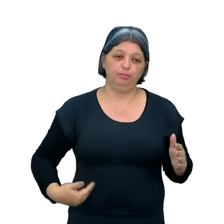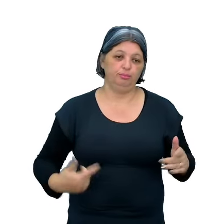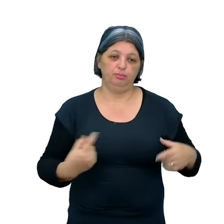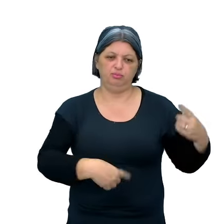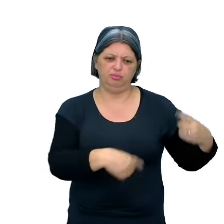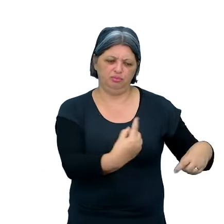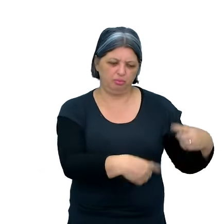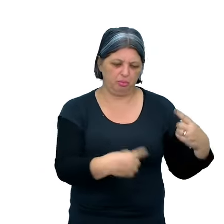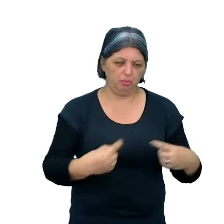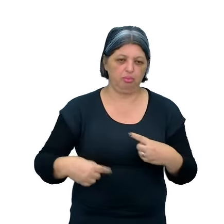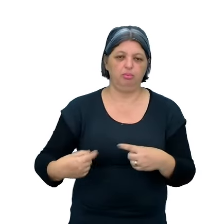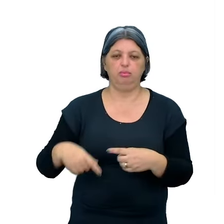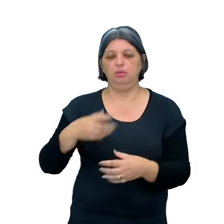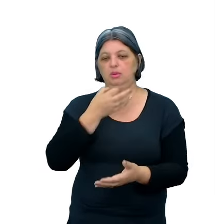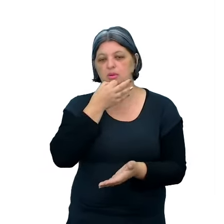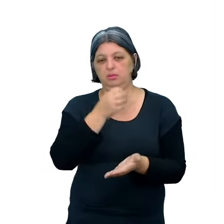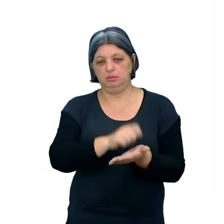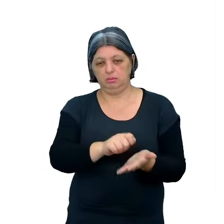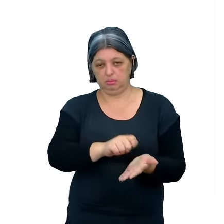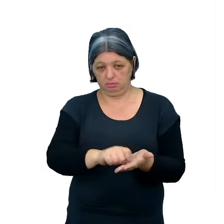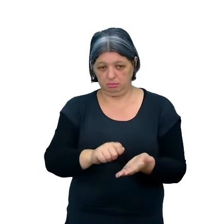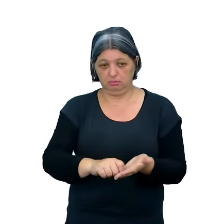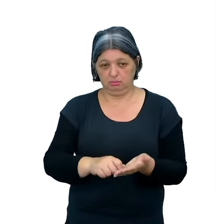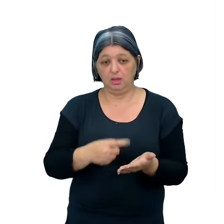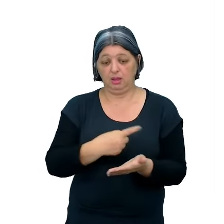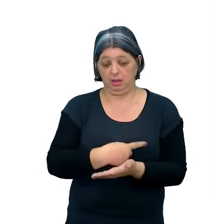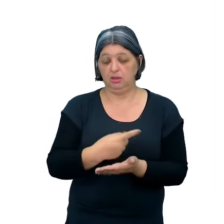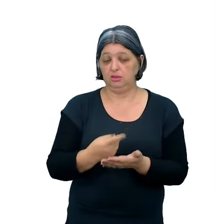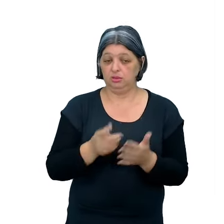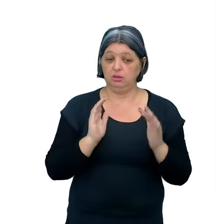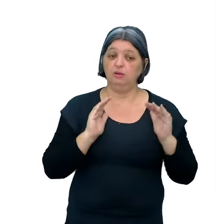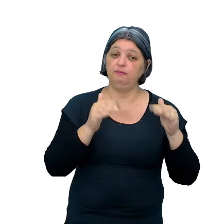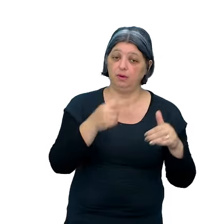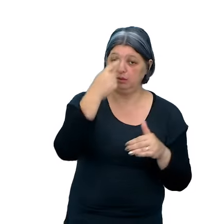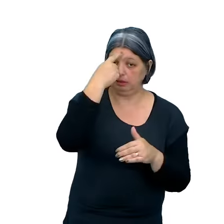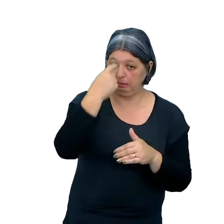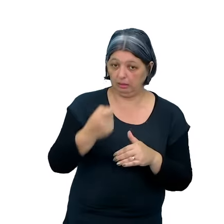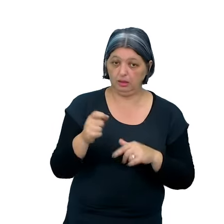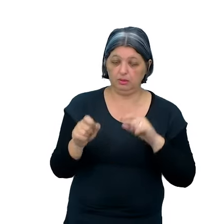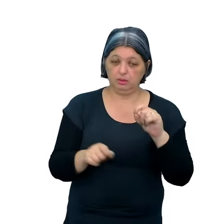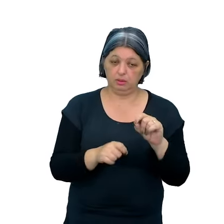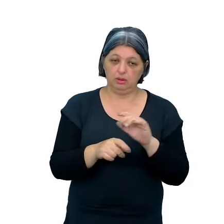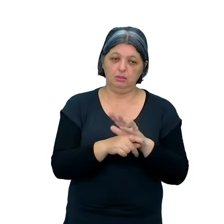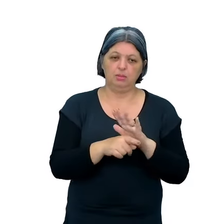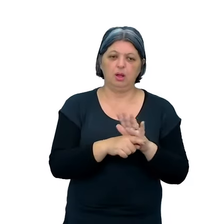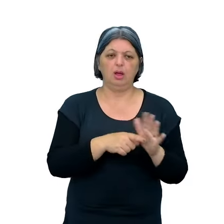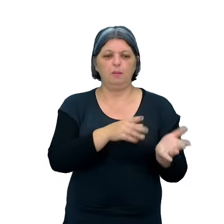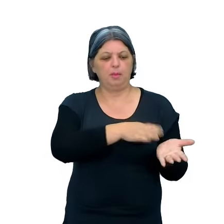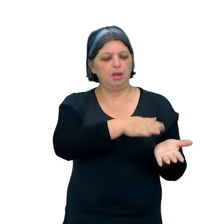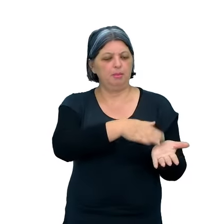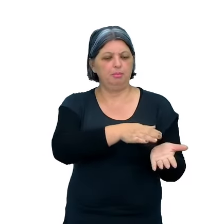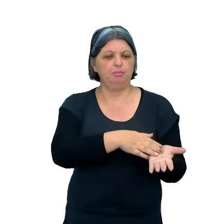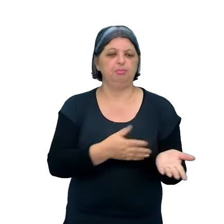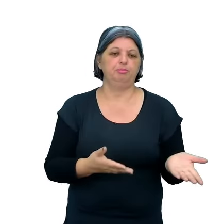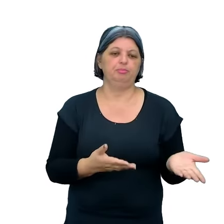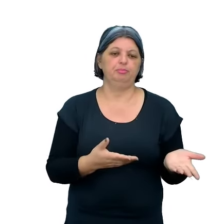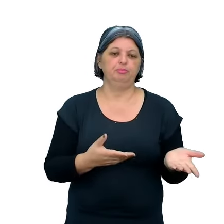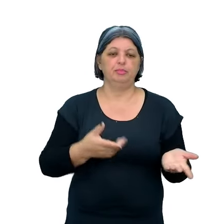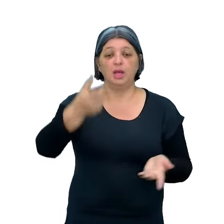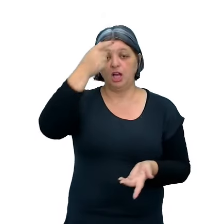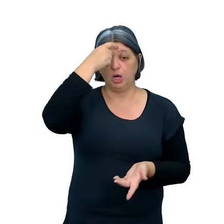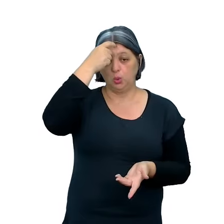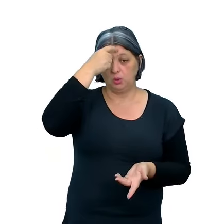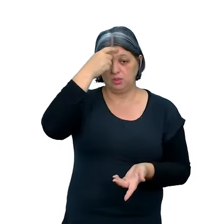no debate, no artigo de opinião, são gêneros com foco nessa ideia da reivindicação, que promove a consciência